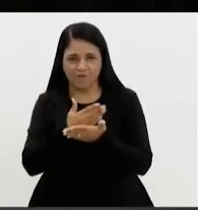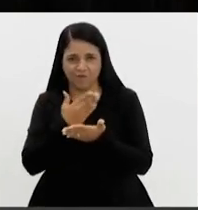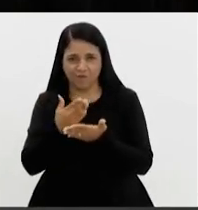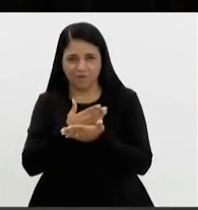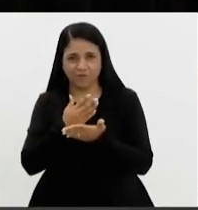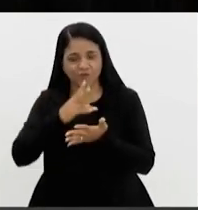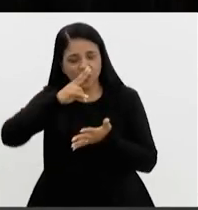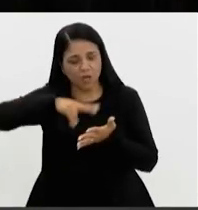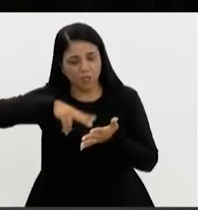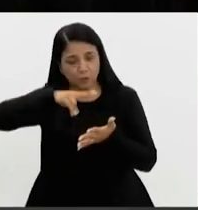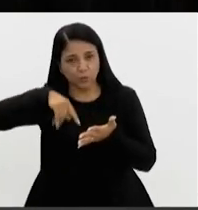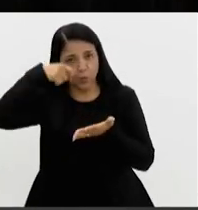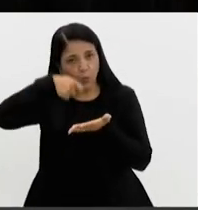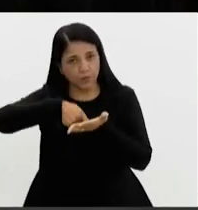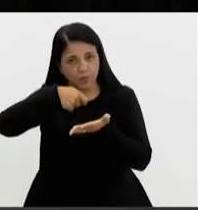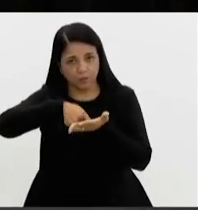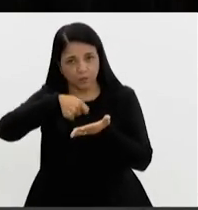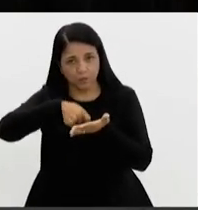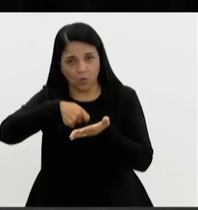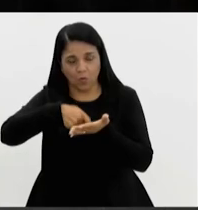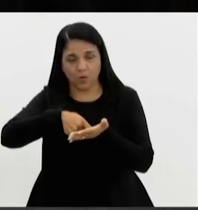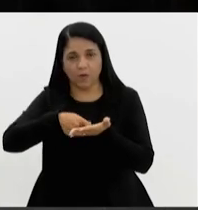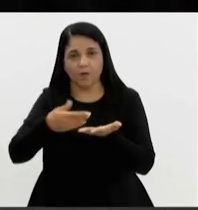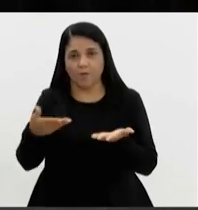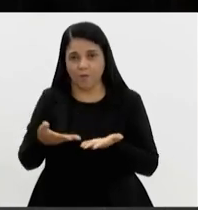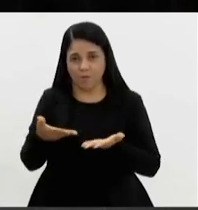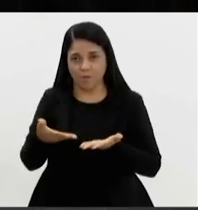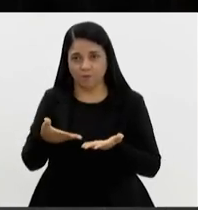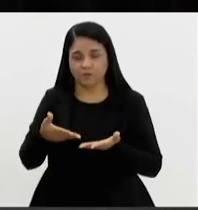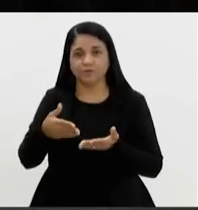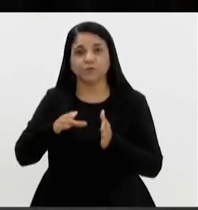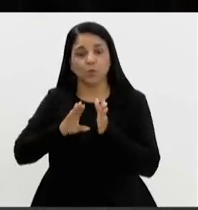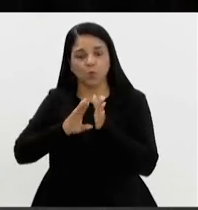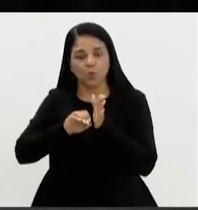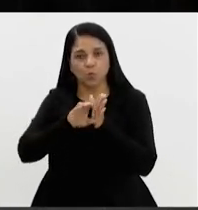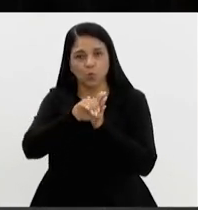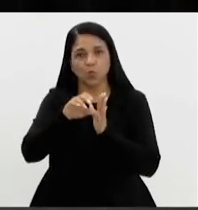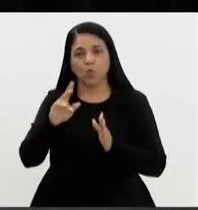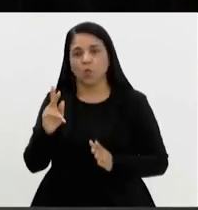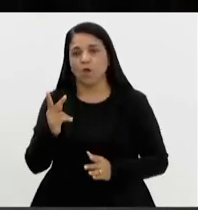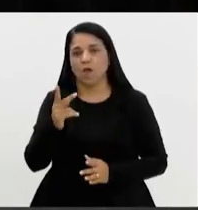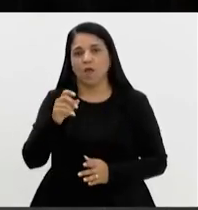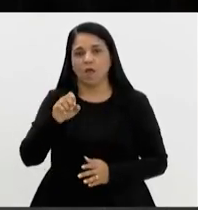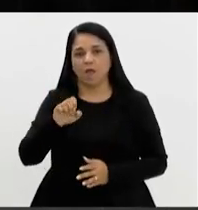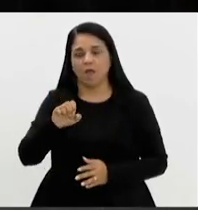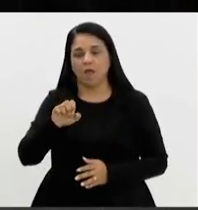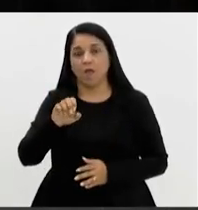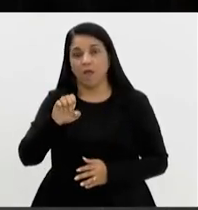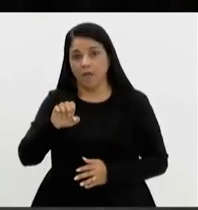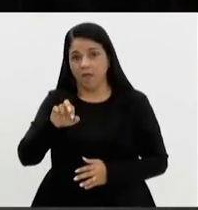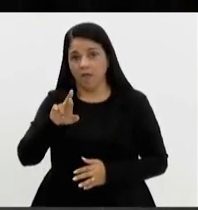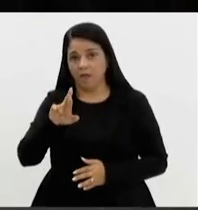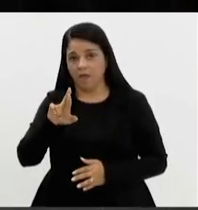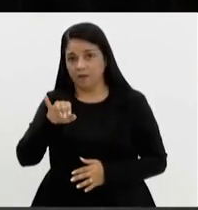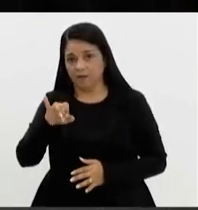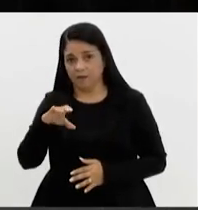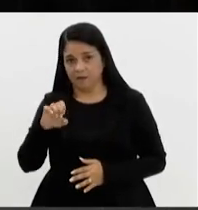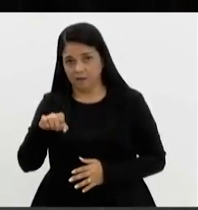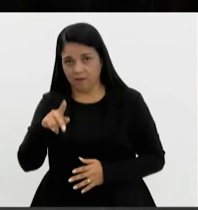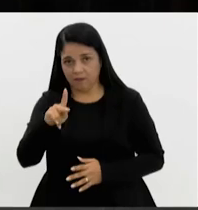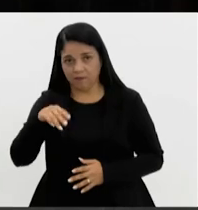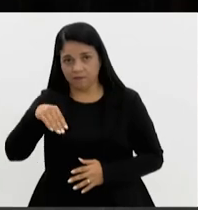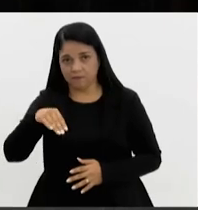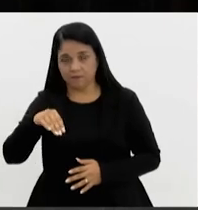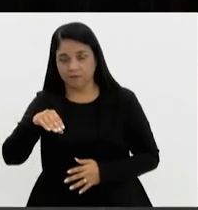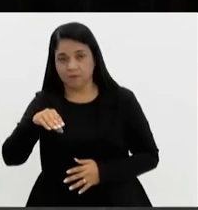leitura obrigatória paraos dias de hoje o aco do da Google o Eric Smith ele escreveu um livro sobre isso depois de